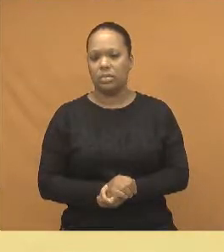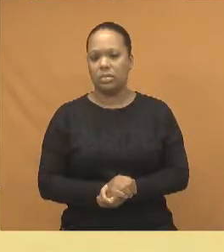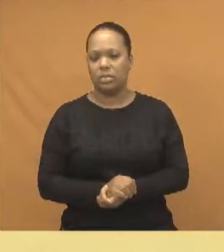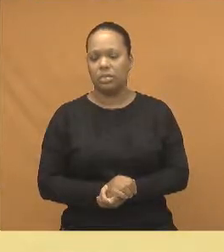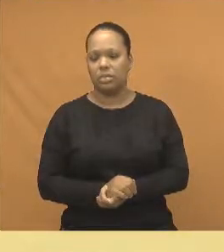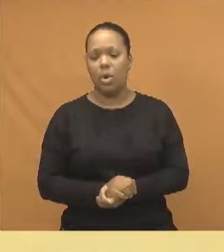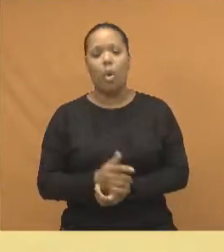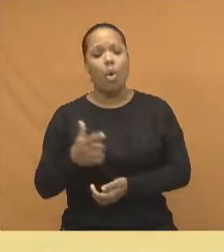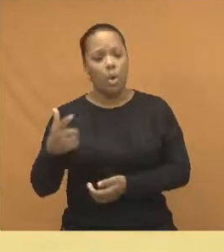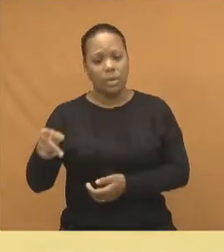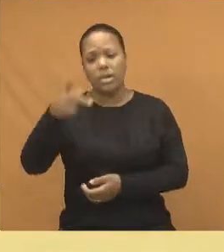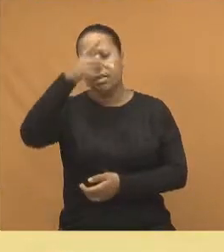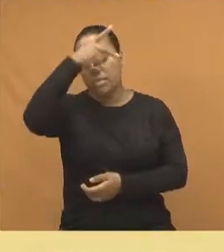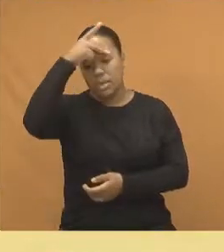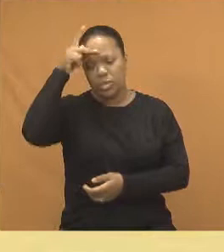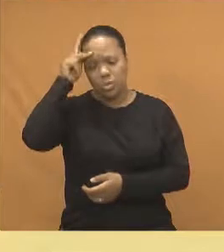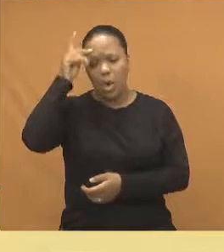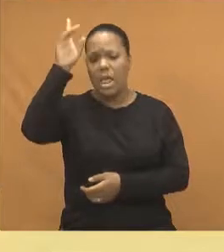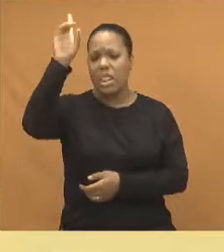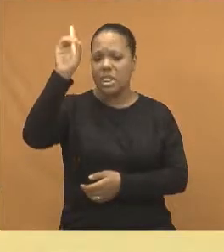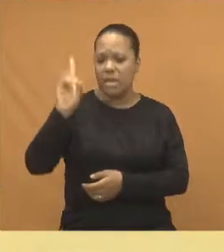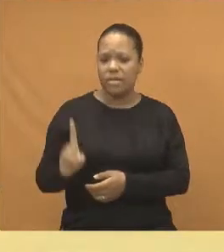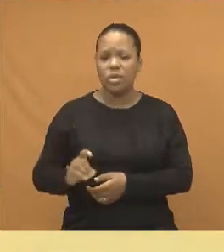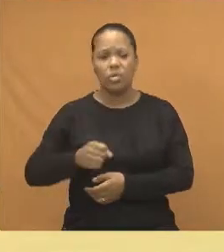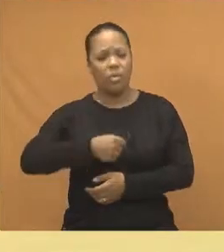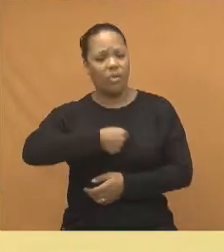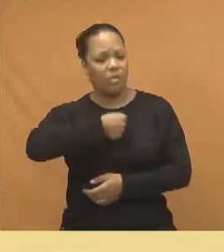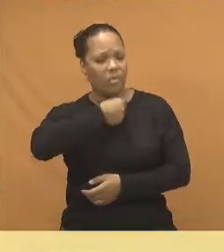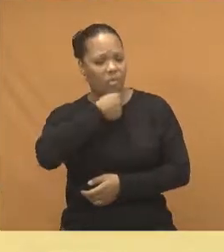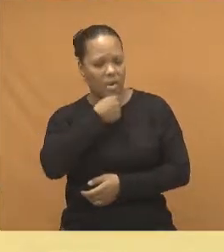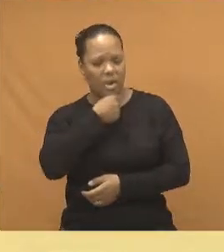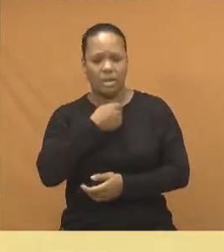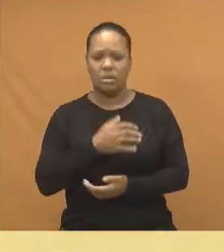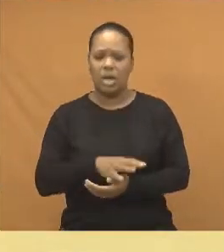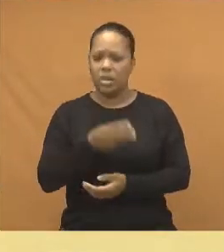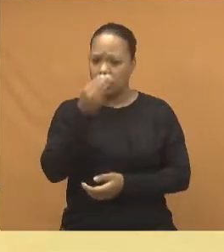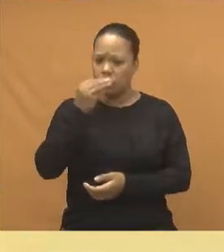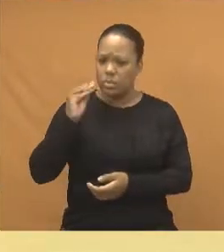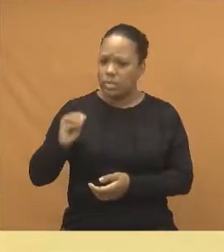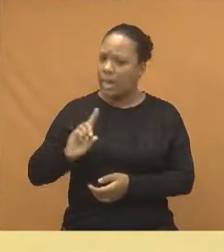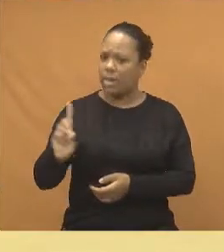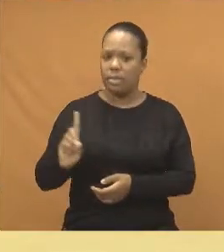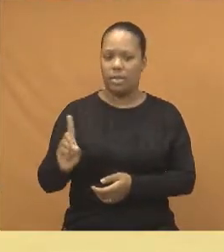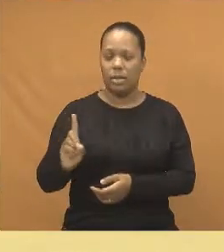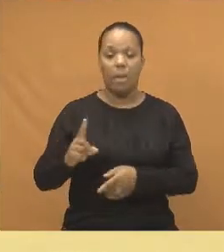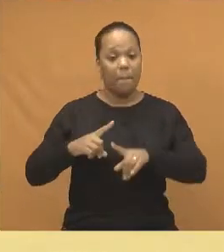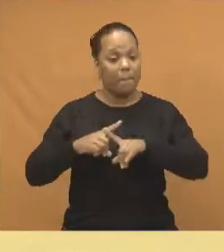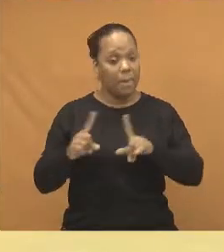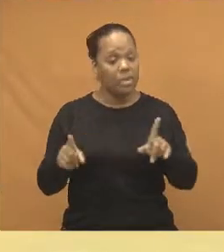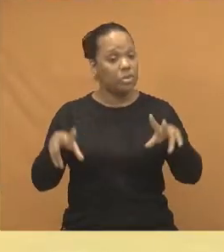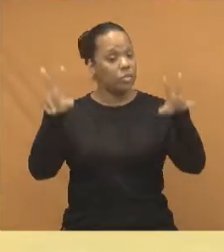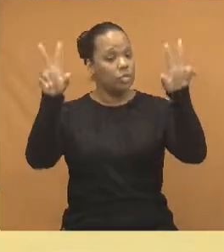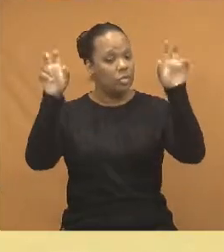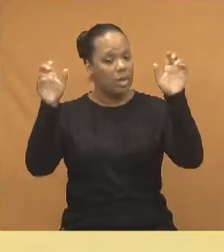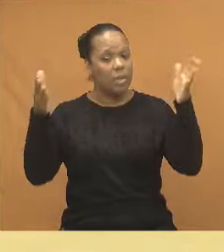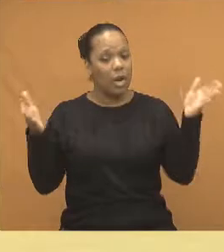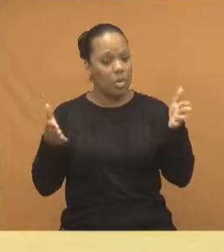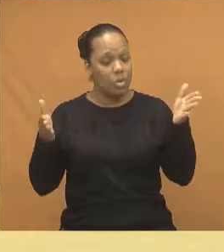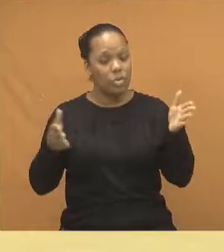dos outros deficientes, idosos, não estou tirando. Hoje nós estamos votando